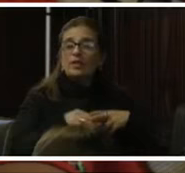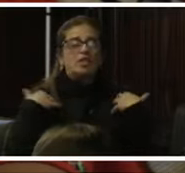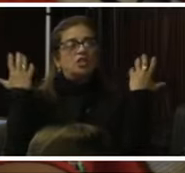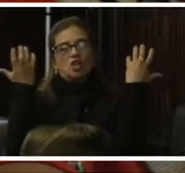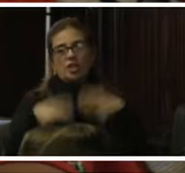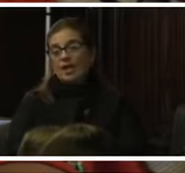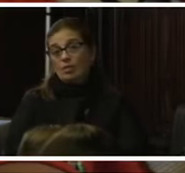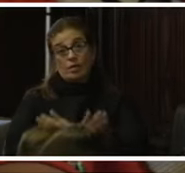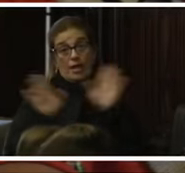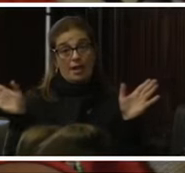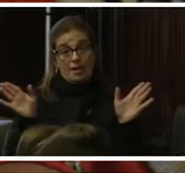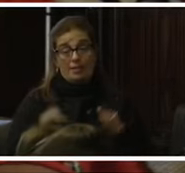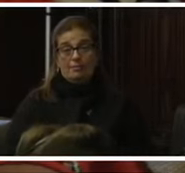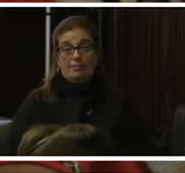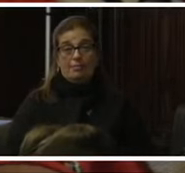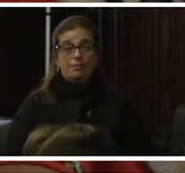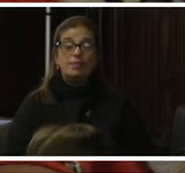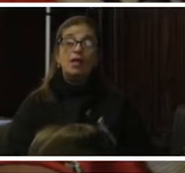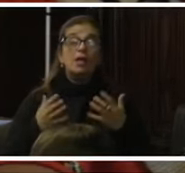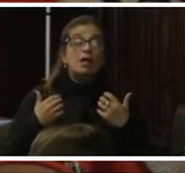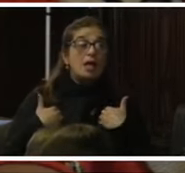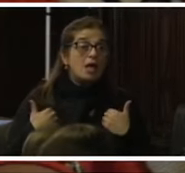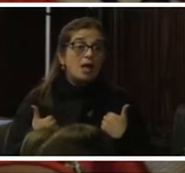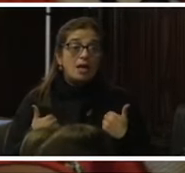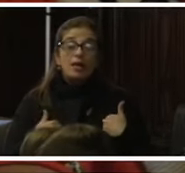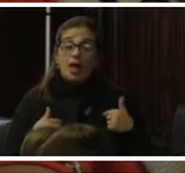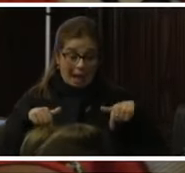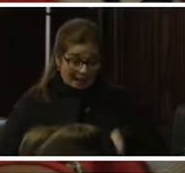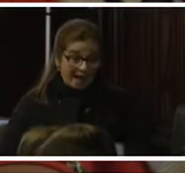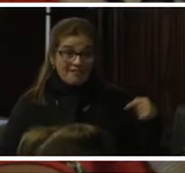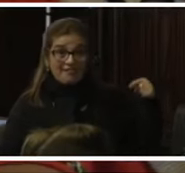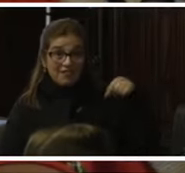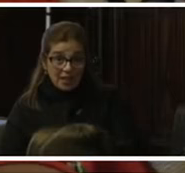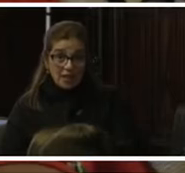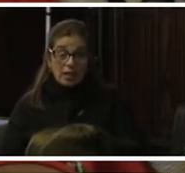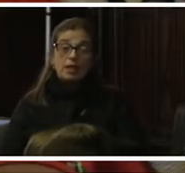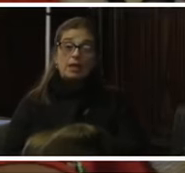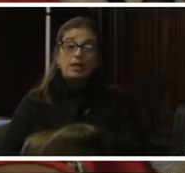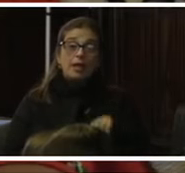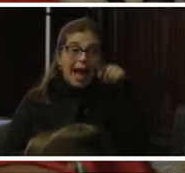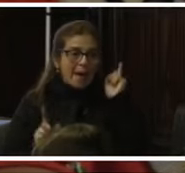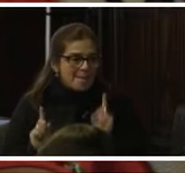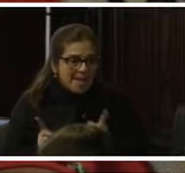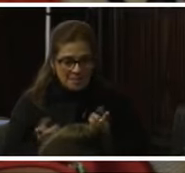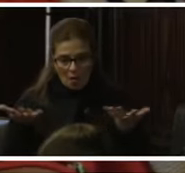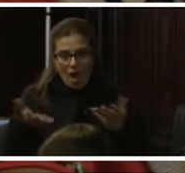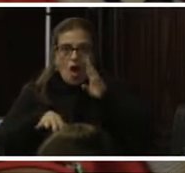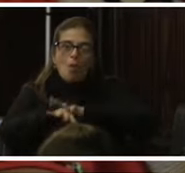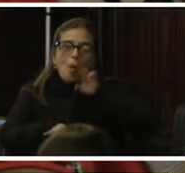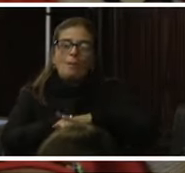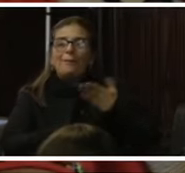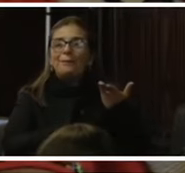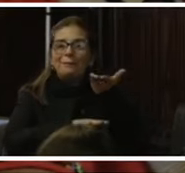morrer mais e não estava eu tô aqui nesse momento pedindo